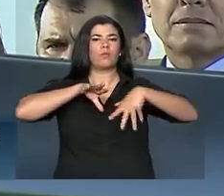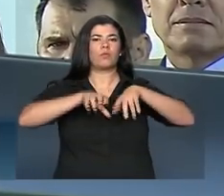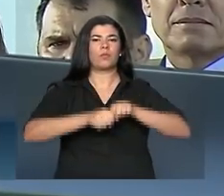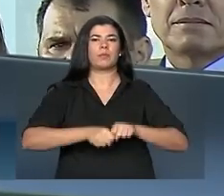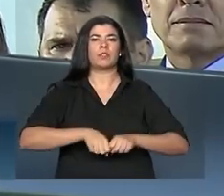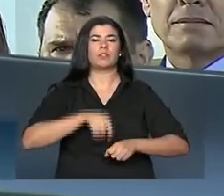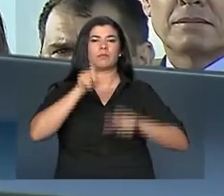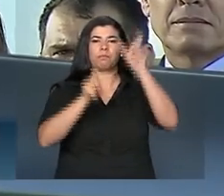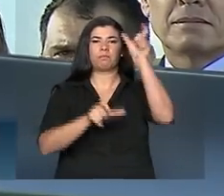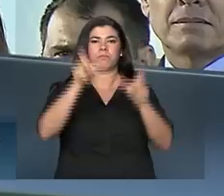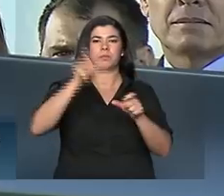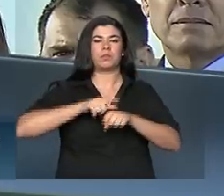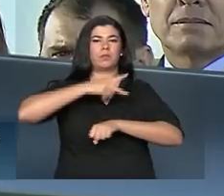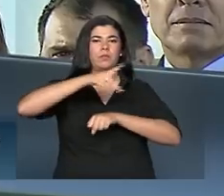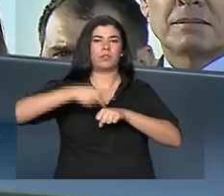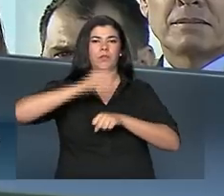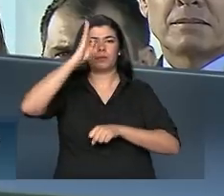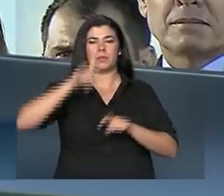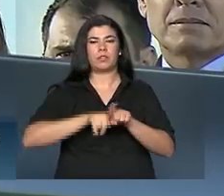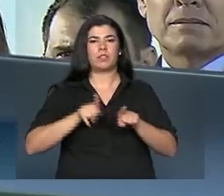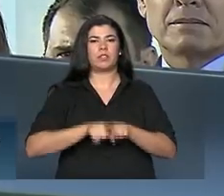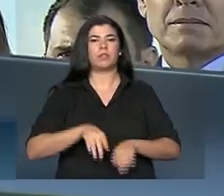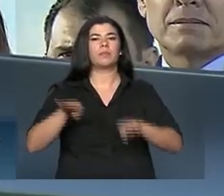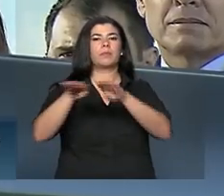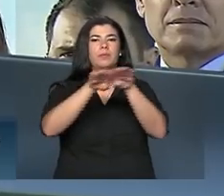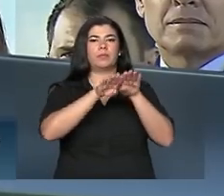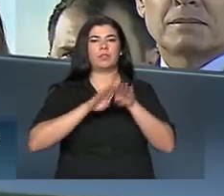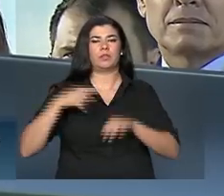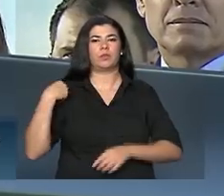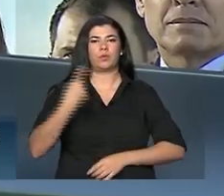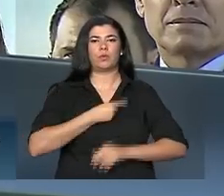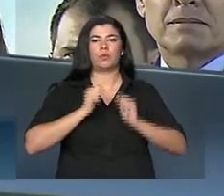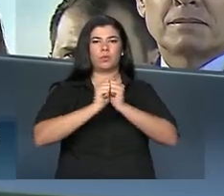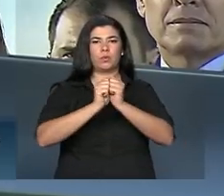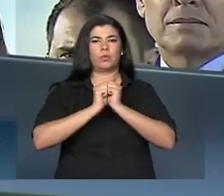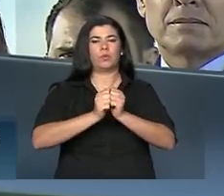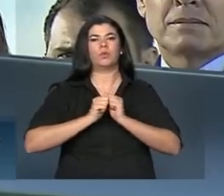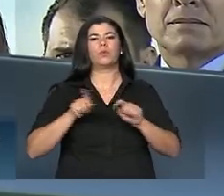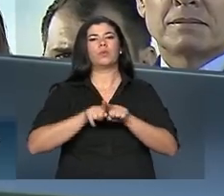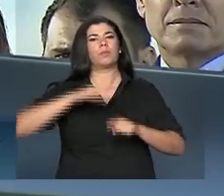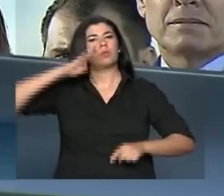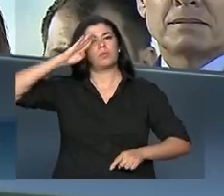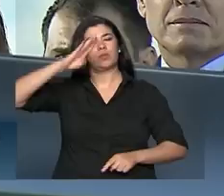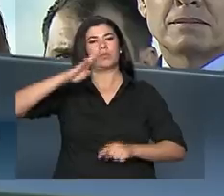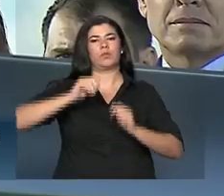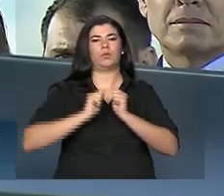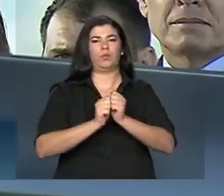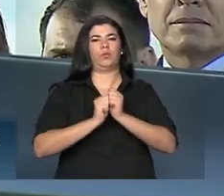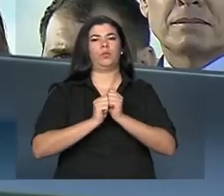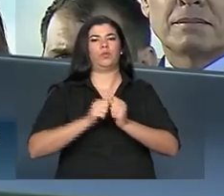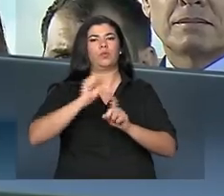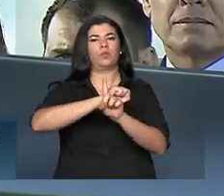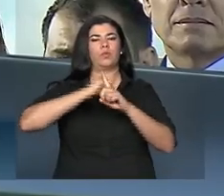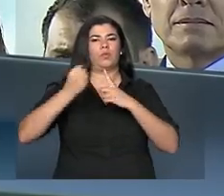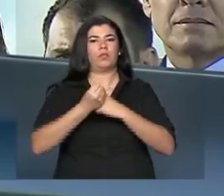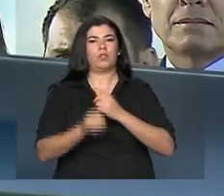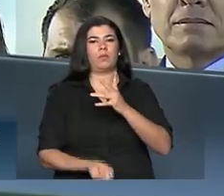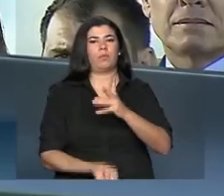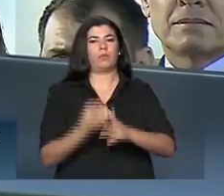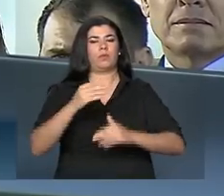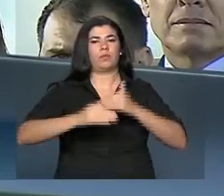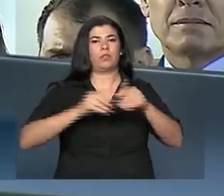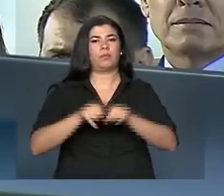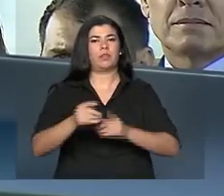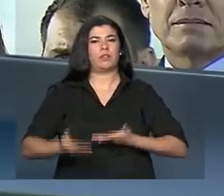nacionalidade na exata medida em que a vida dos nossos soldados insere-se na sociedade da qual provém e